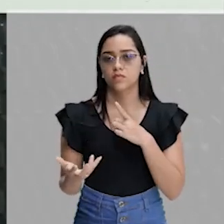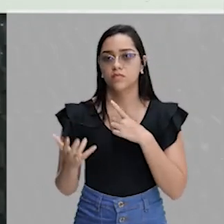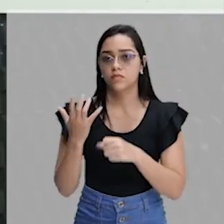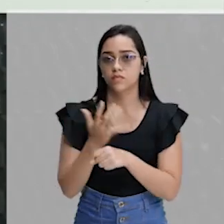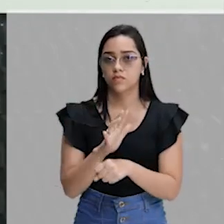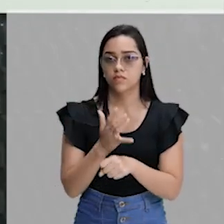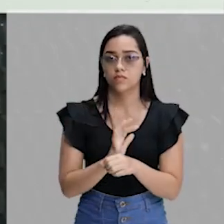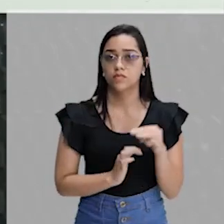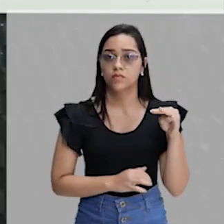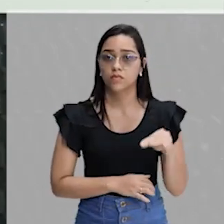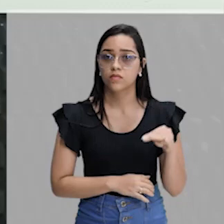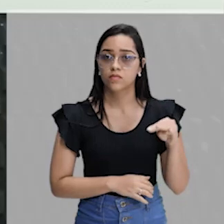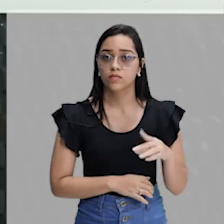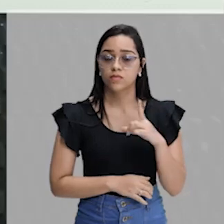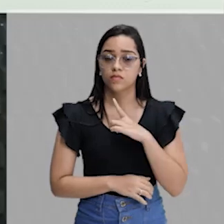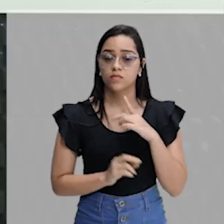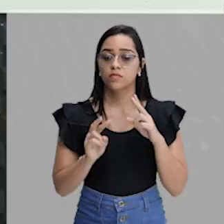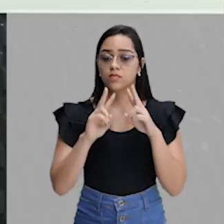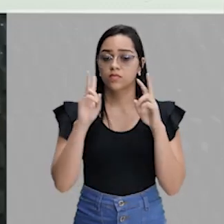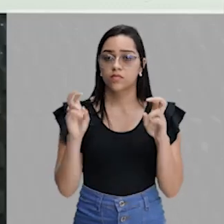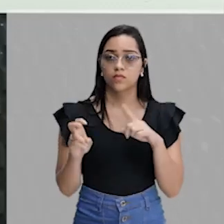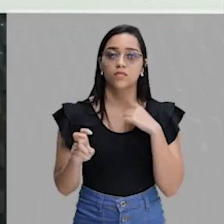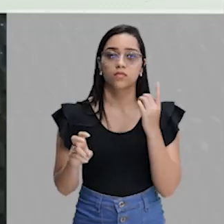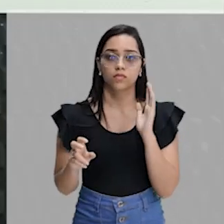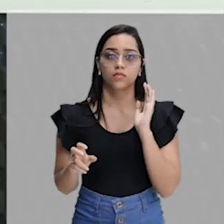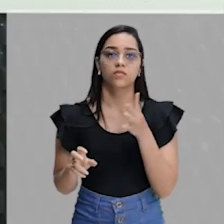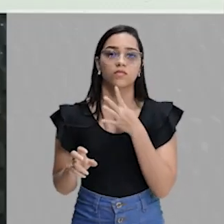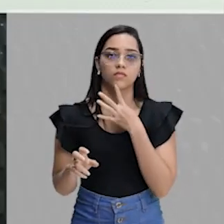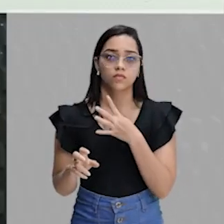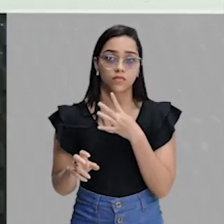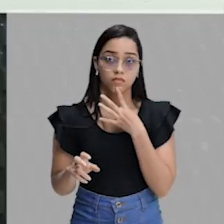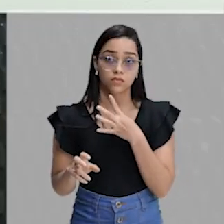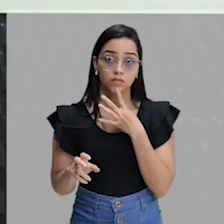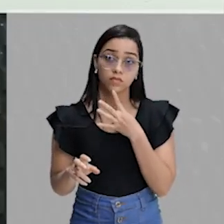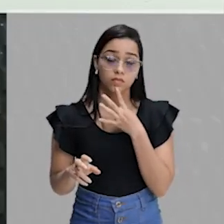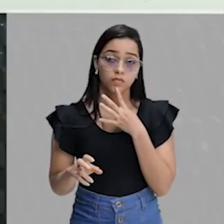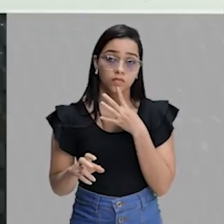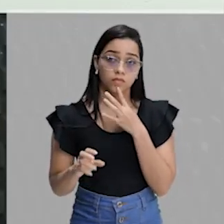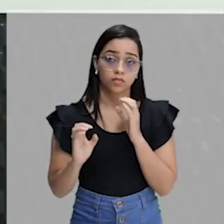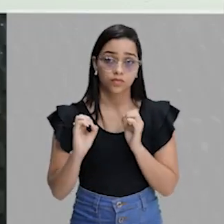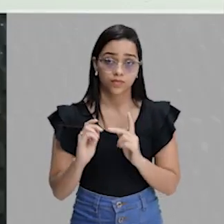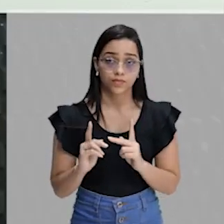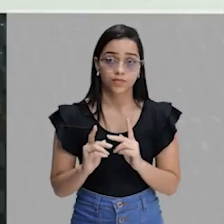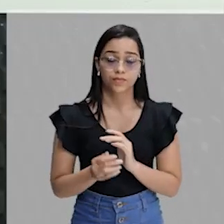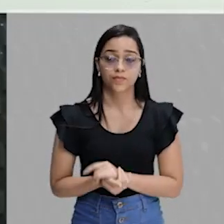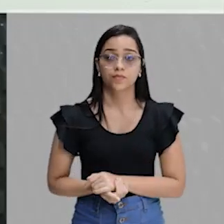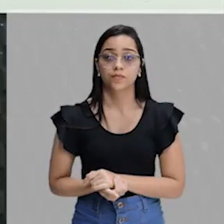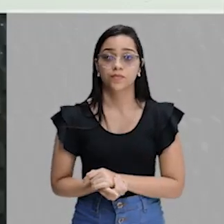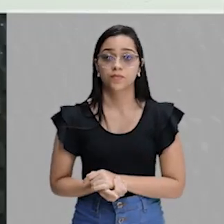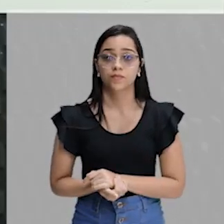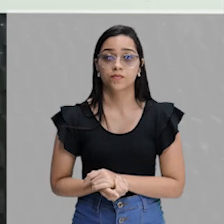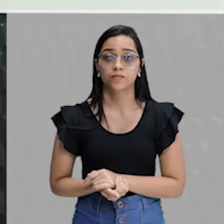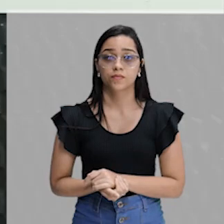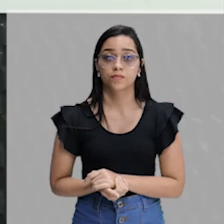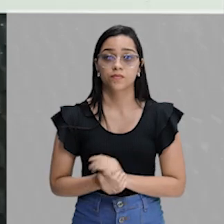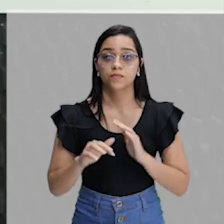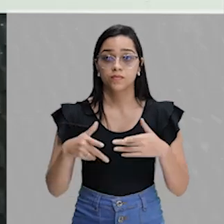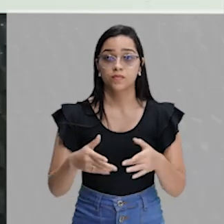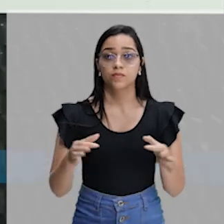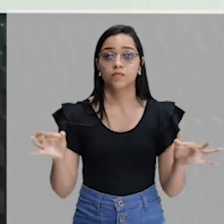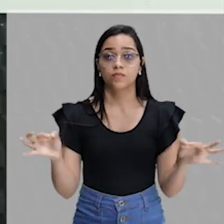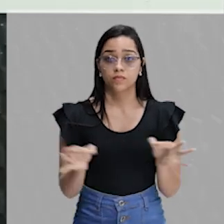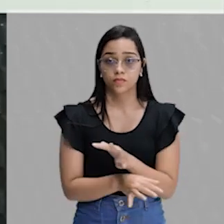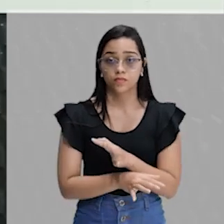aplicação matemática desses termos que nós já conhecemos, né? Desses fenômenos que nós já conhecemos. Tá ok? Bom,